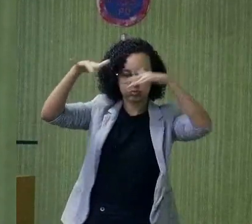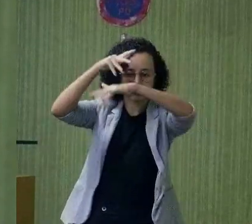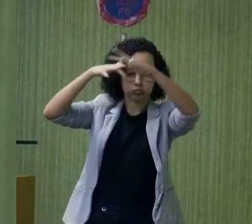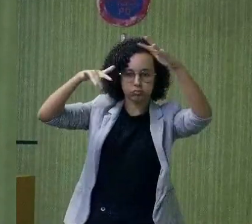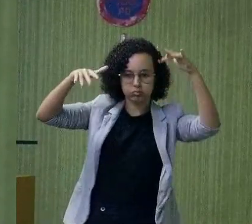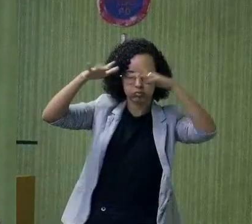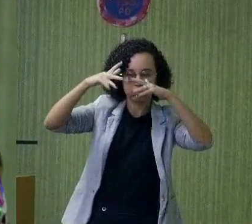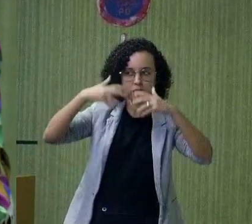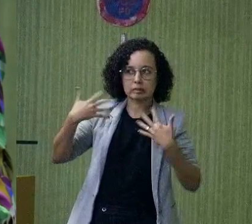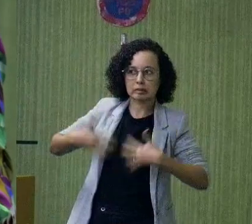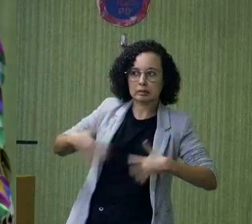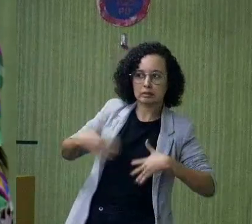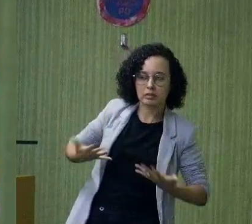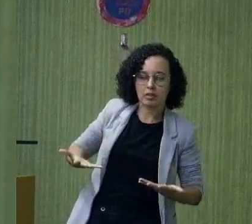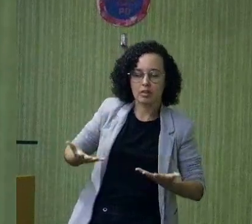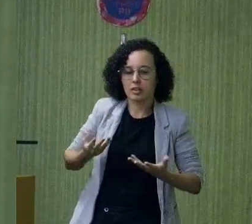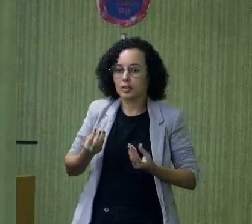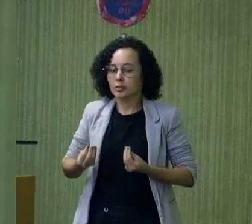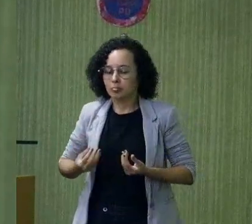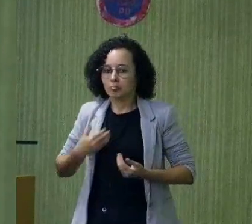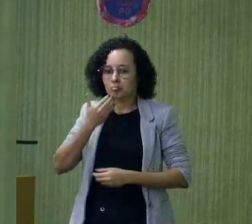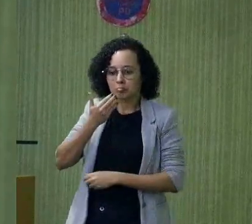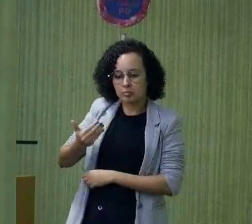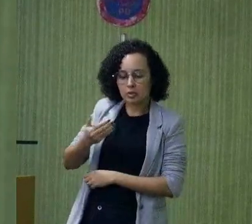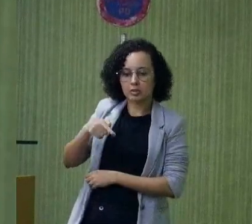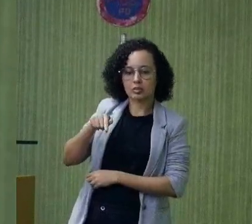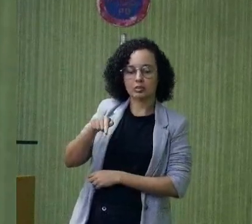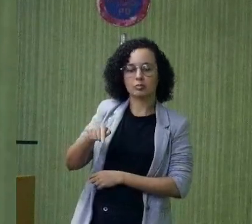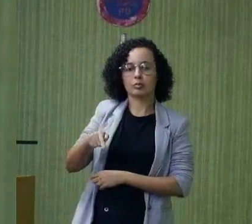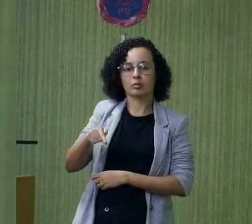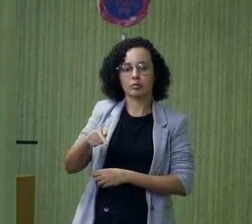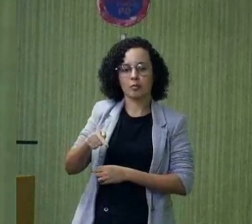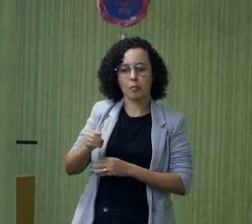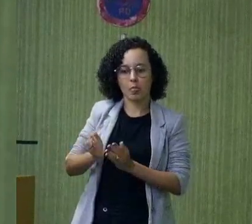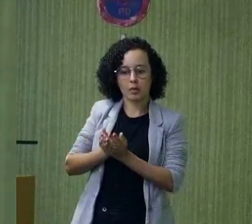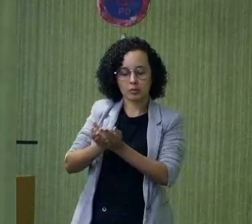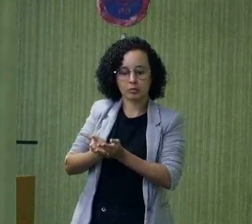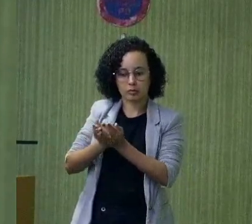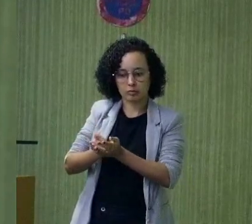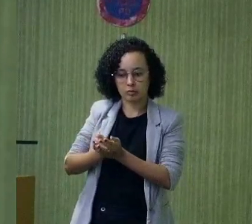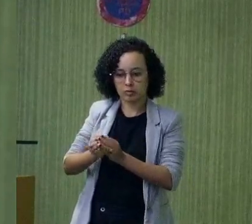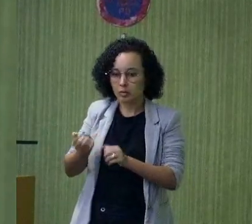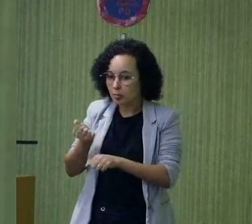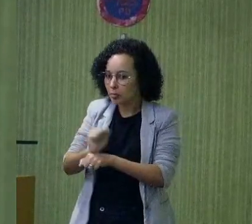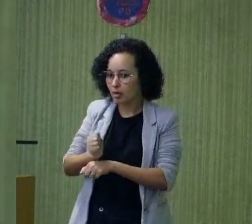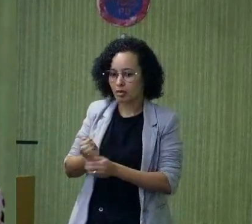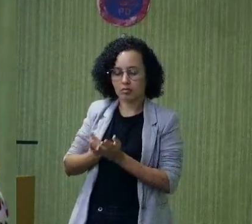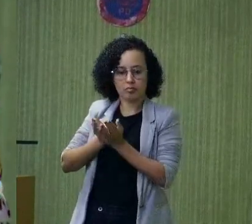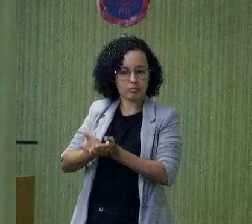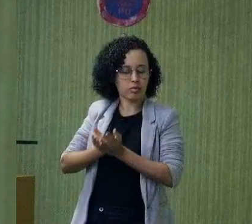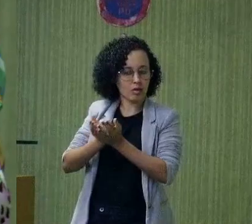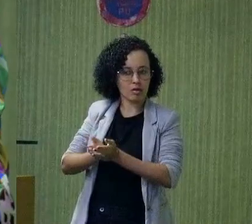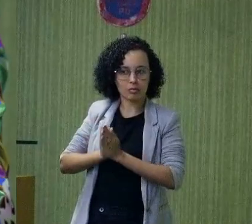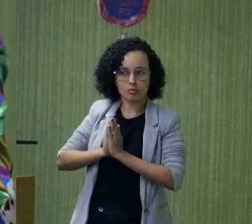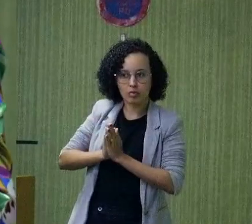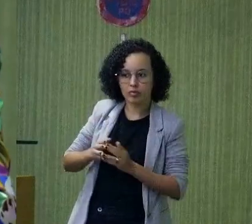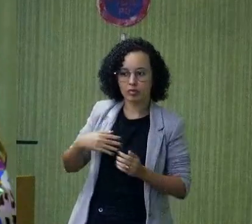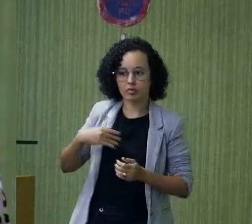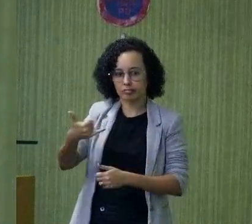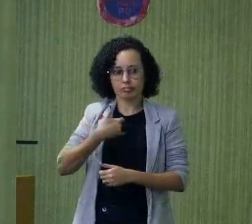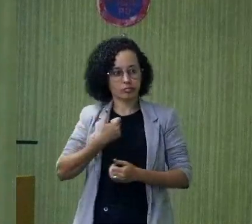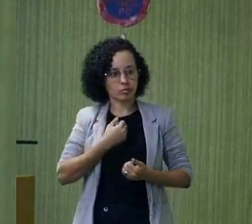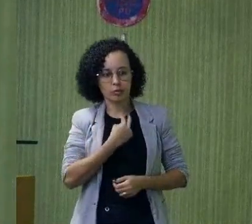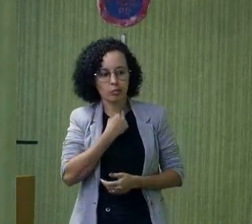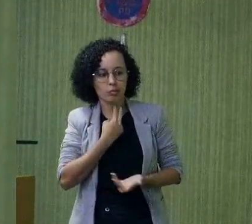assustada com a tempestade pedir pro pro pro Piloto para para esse barco aqui pelo amor de Deus não posso parar